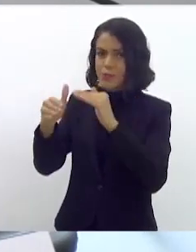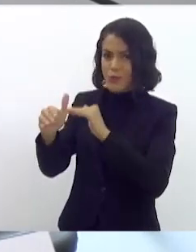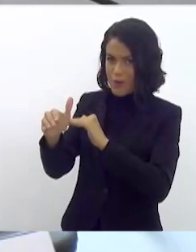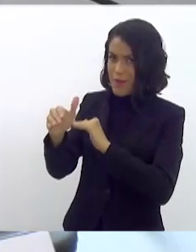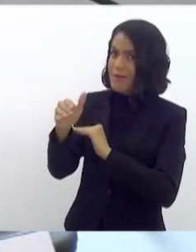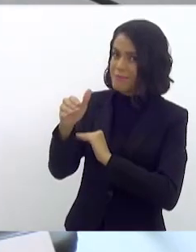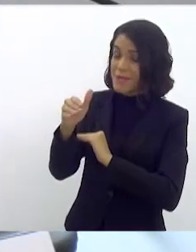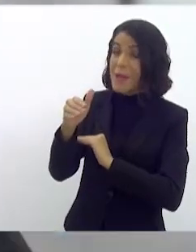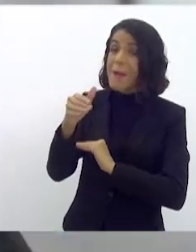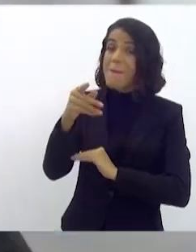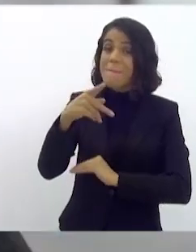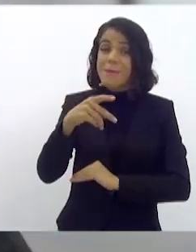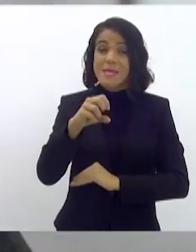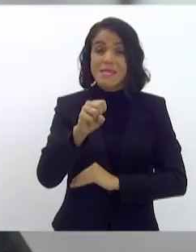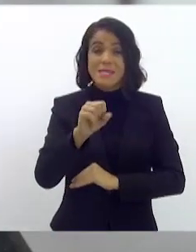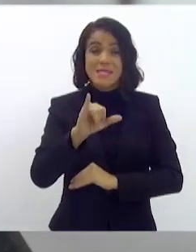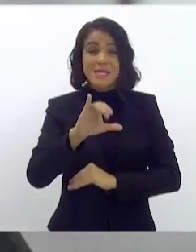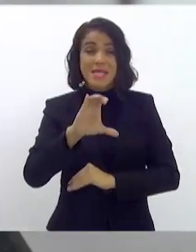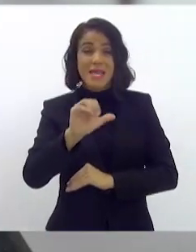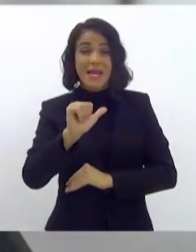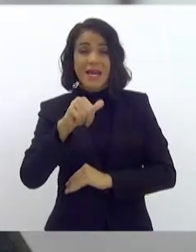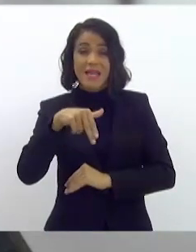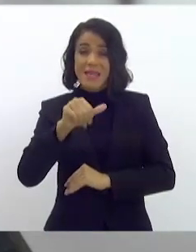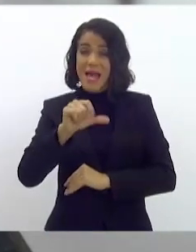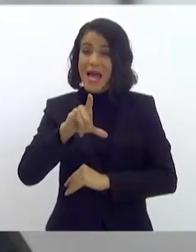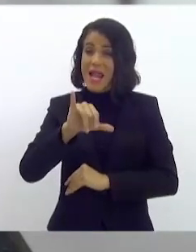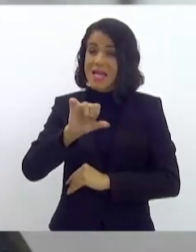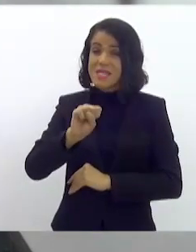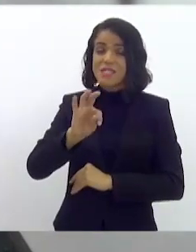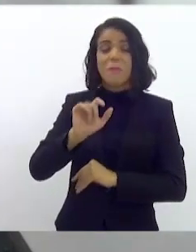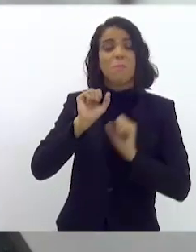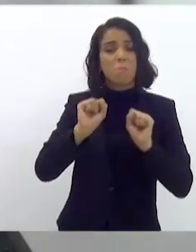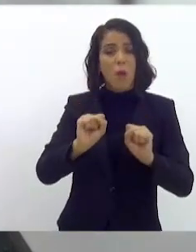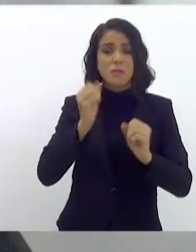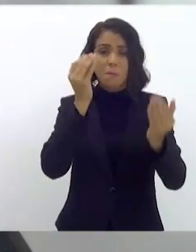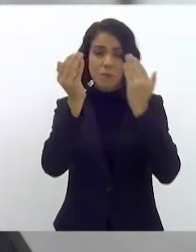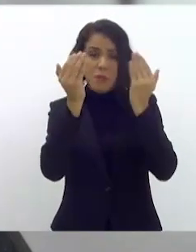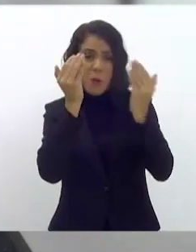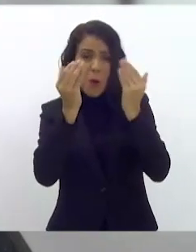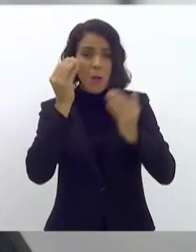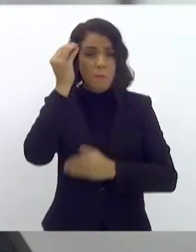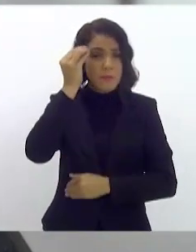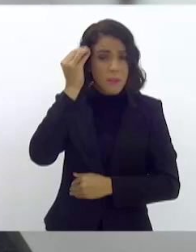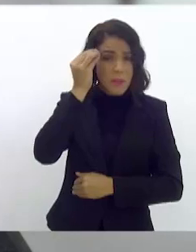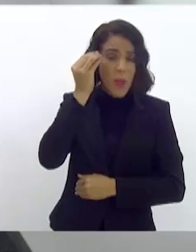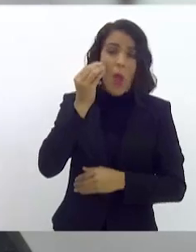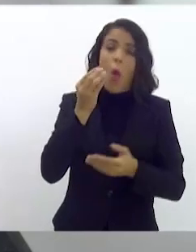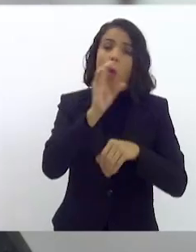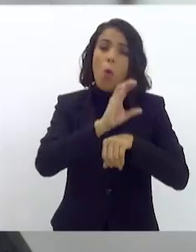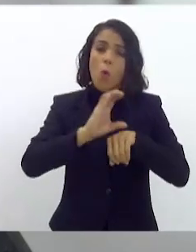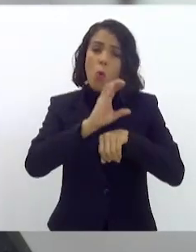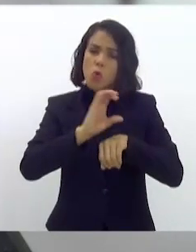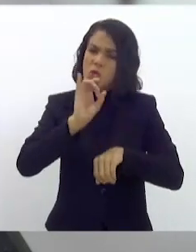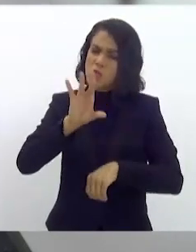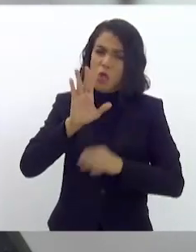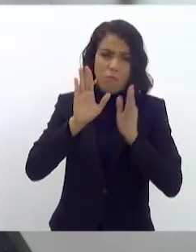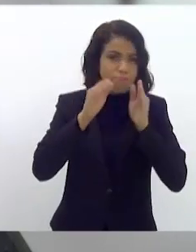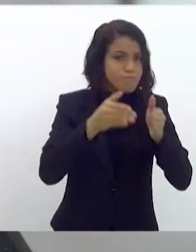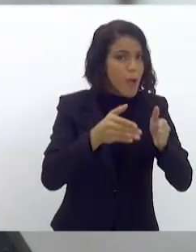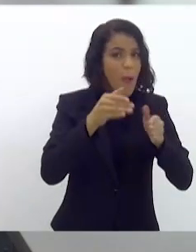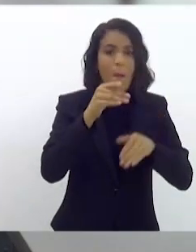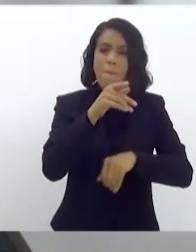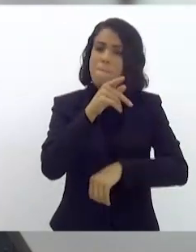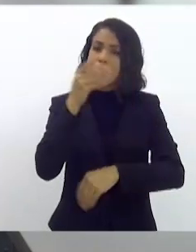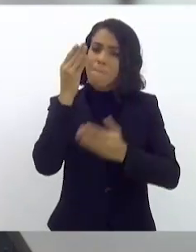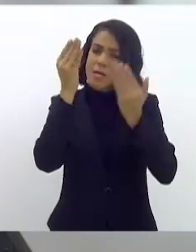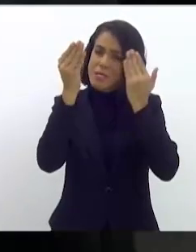Excelência. Psicanalista pode ser psiquiatra, pode ser Sim. psicólogo, precisa fazer curso de psicanálise, não precisa ser só psicólogo. Sei Quando disso. eu